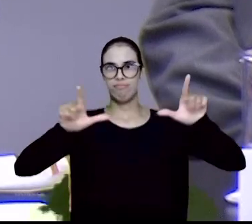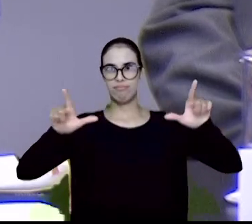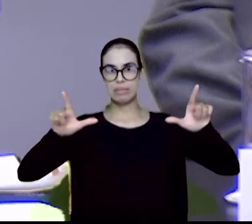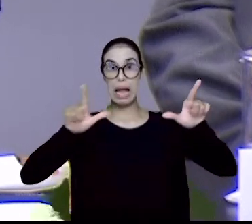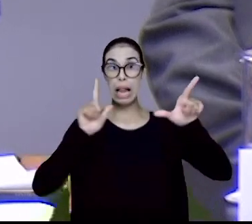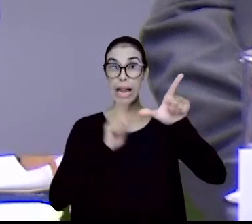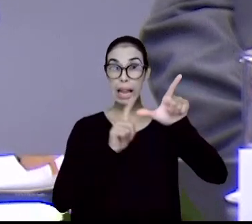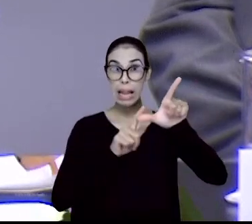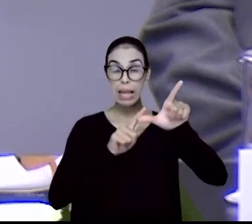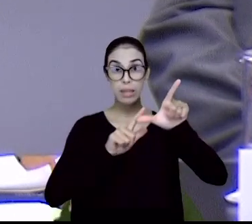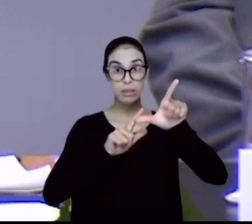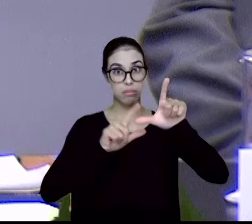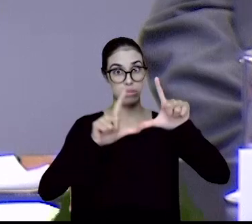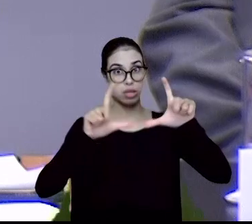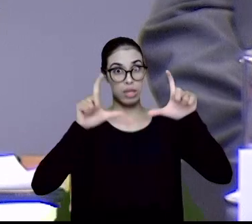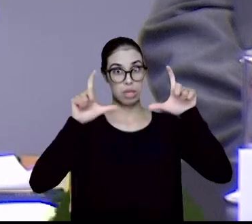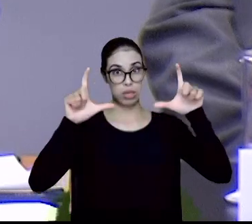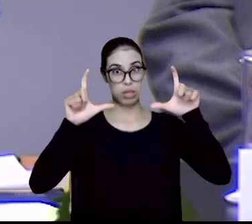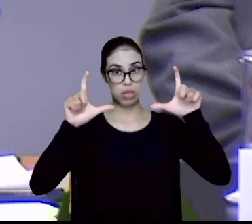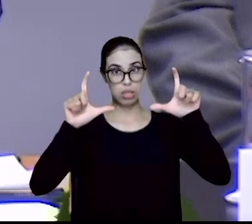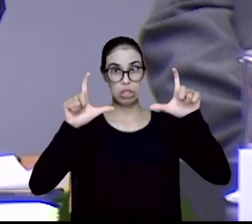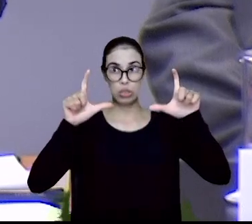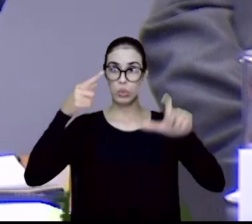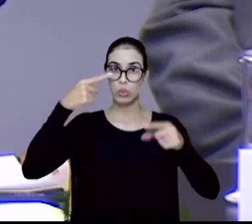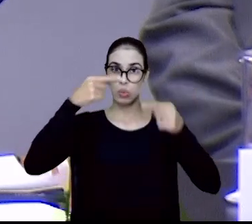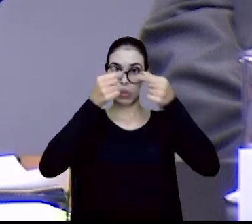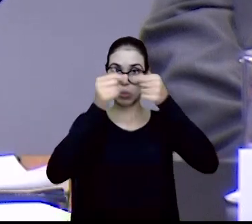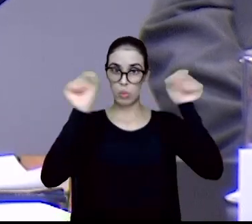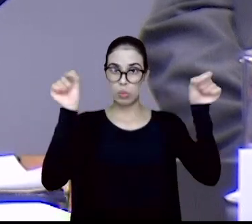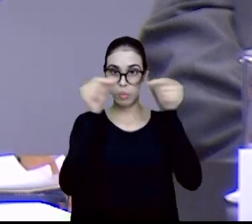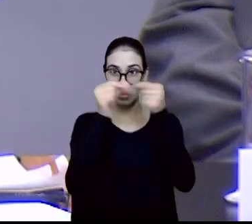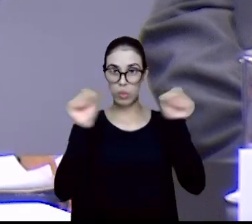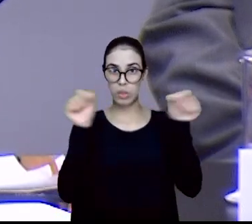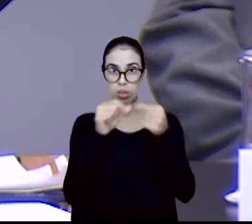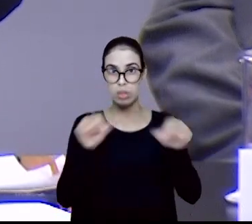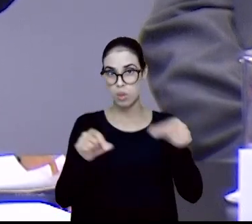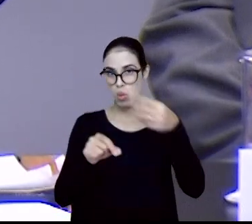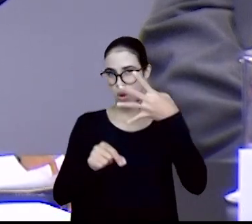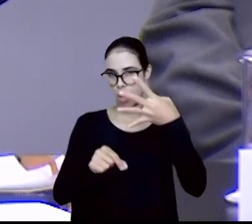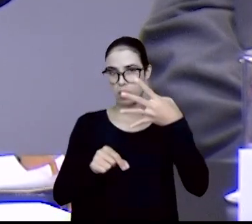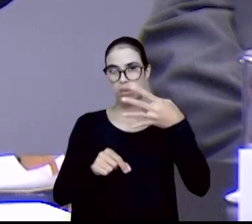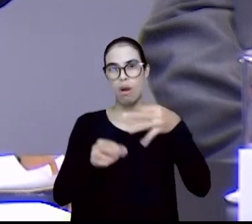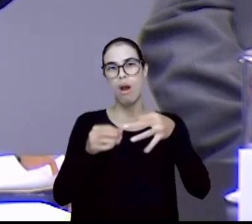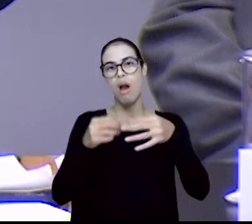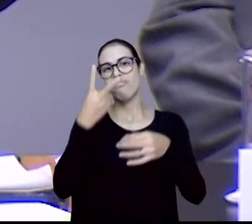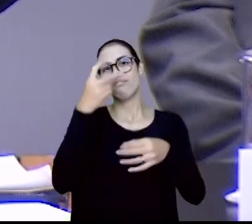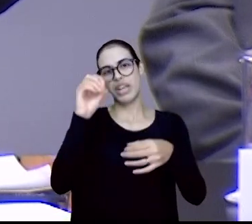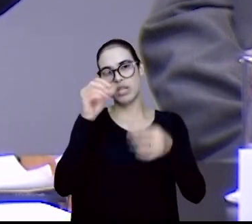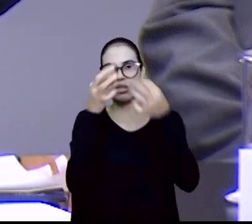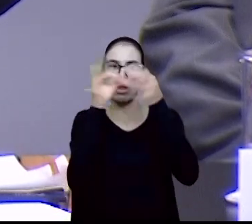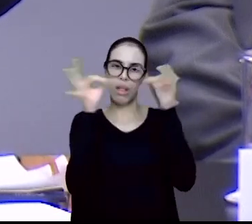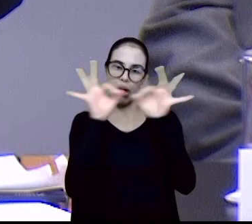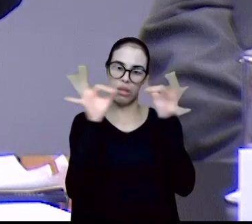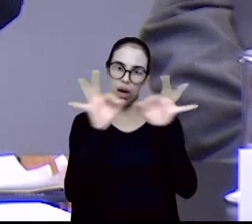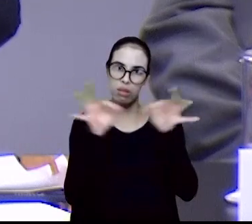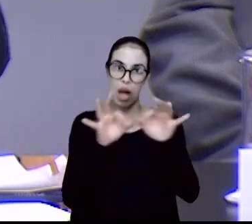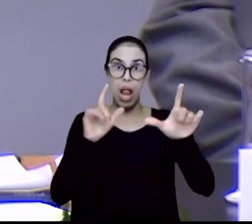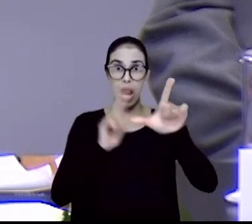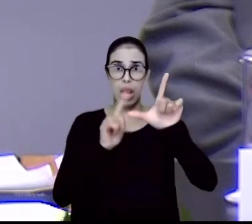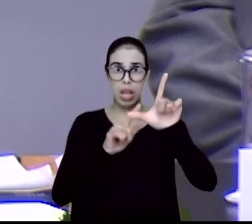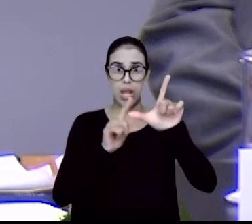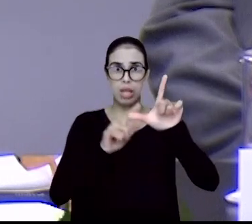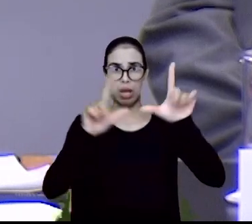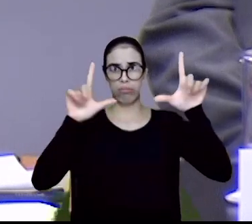ser 3 linhas ou 4. Se botar 20 linhas com uma letra maiúscula, fica uma